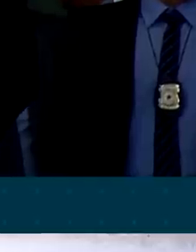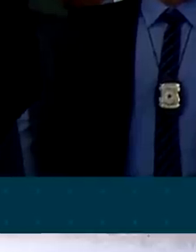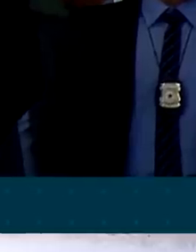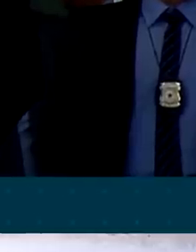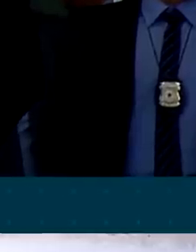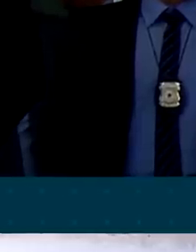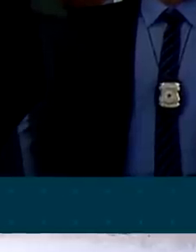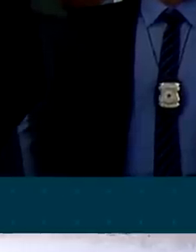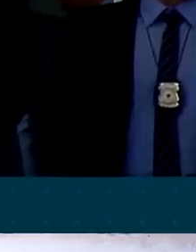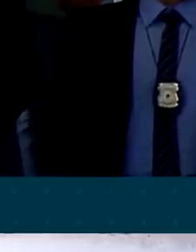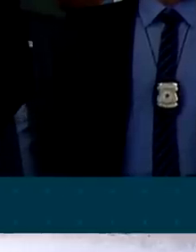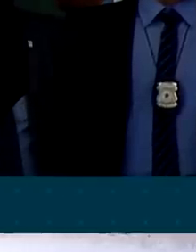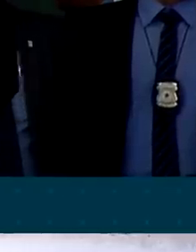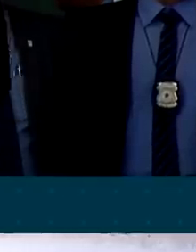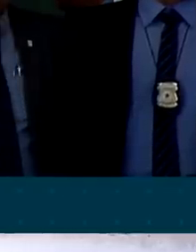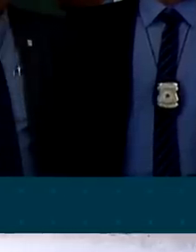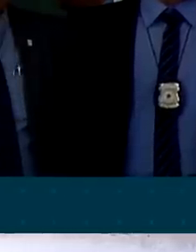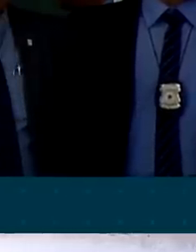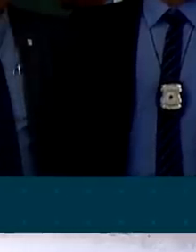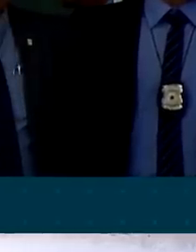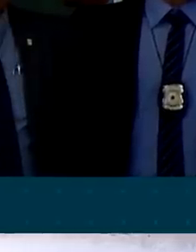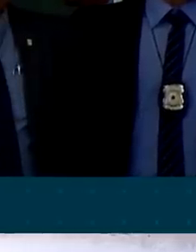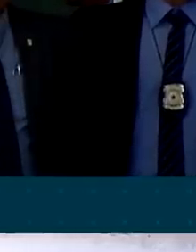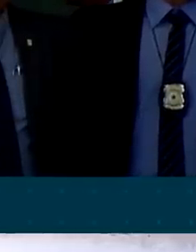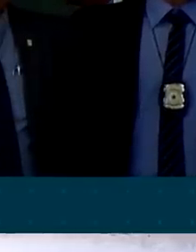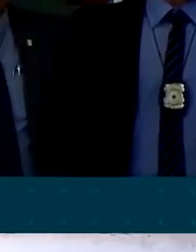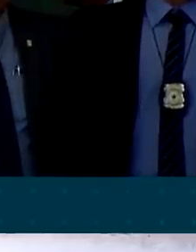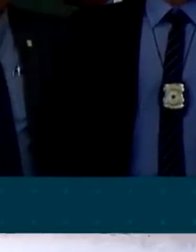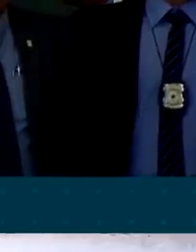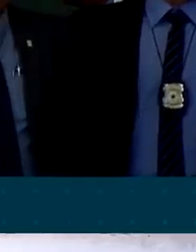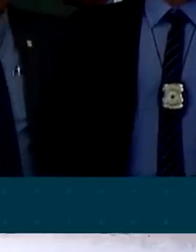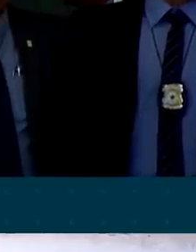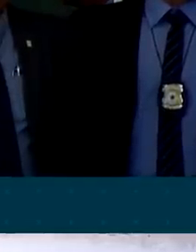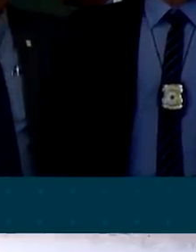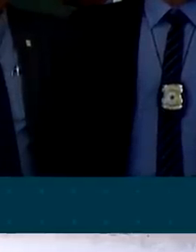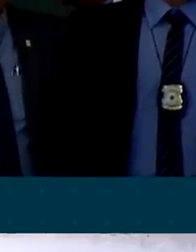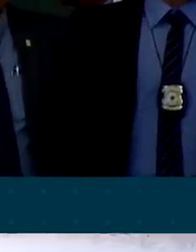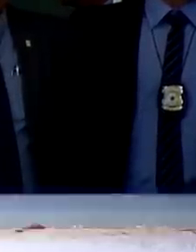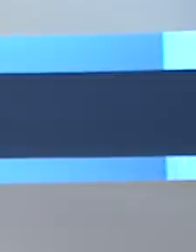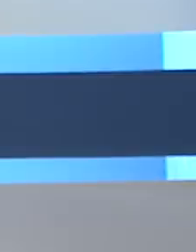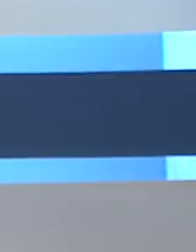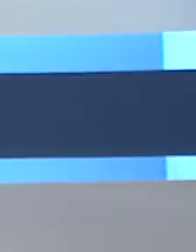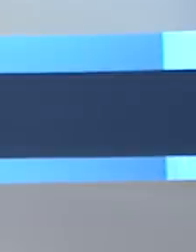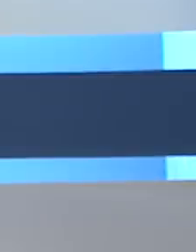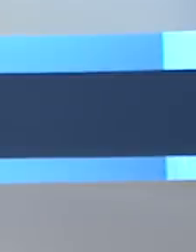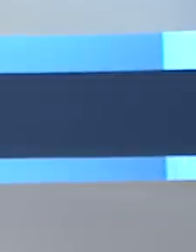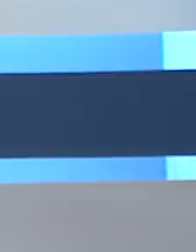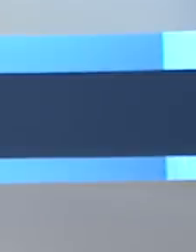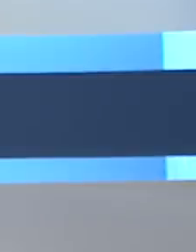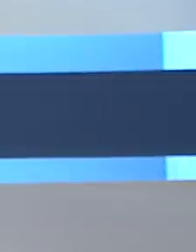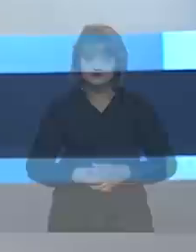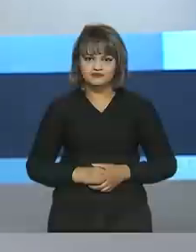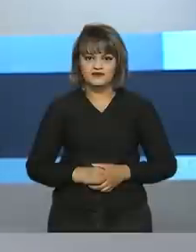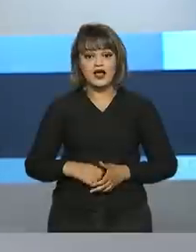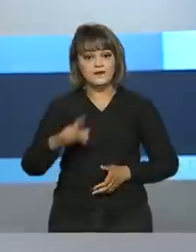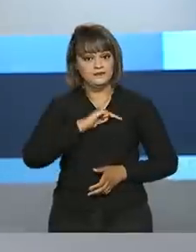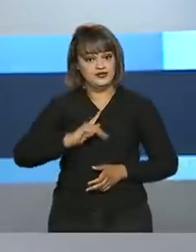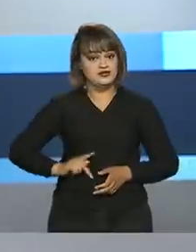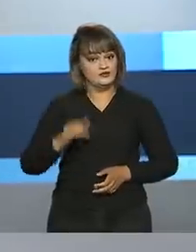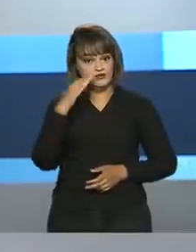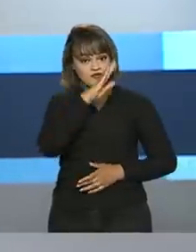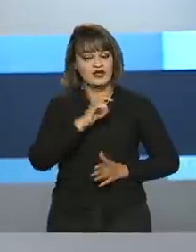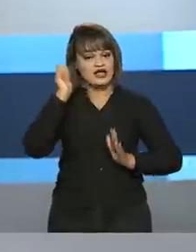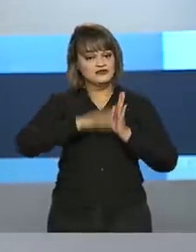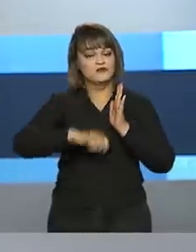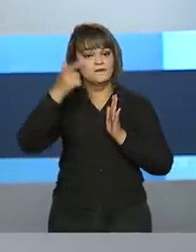o que tem tudo para crescer e ser ainda uma nação muito maior e o presidente Jair bolsonaro